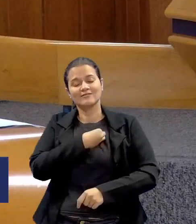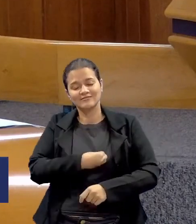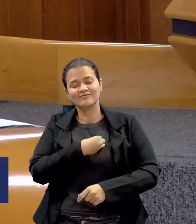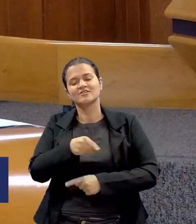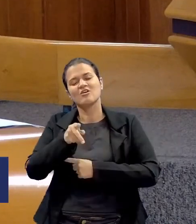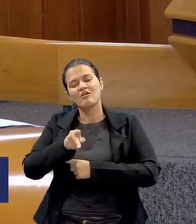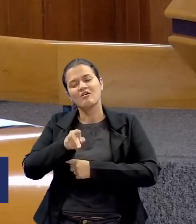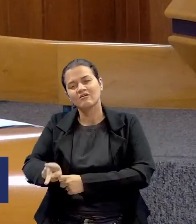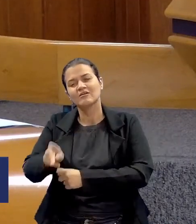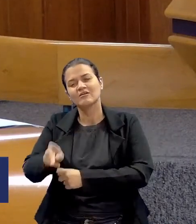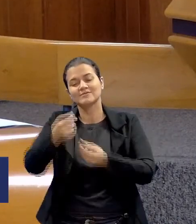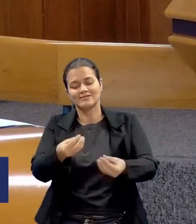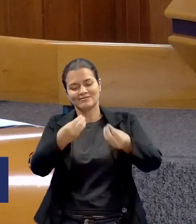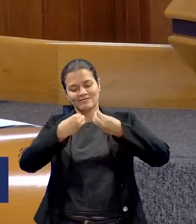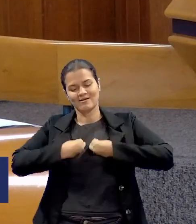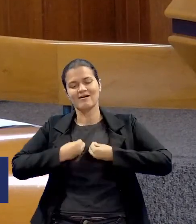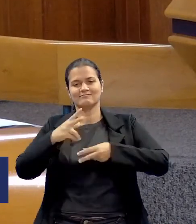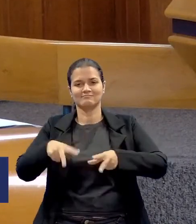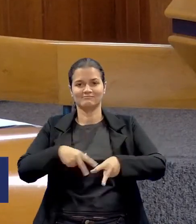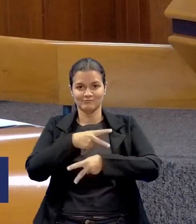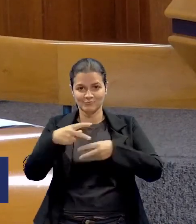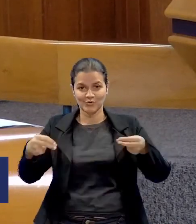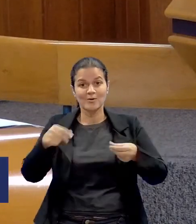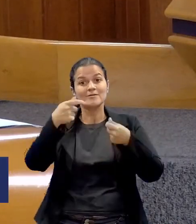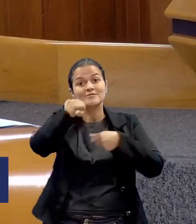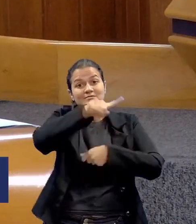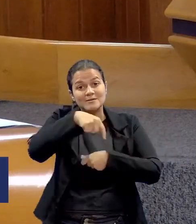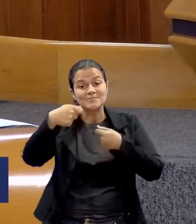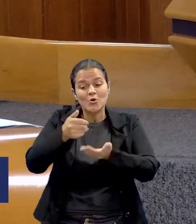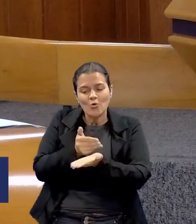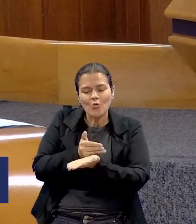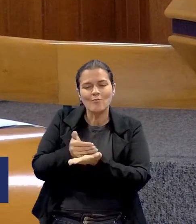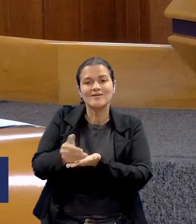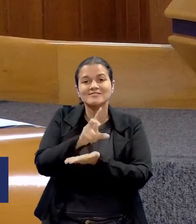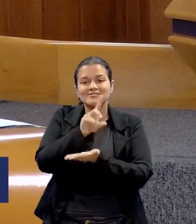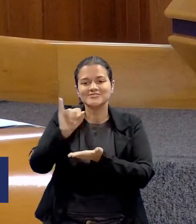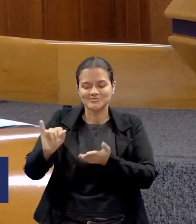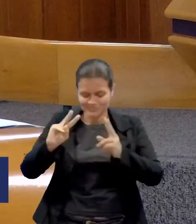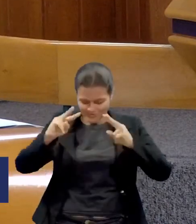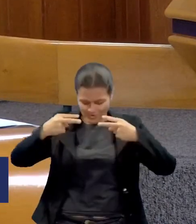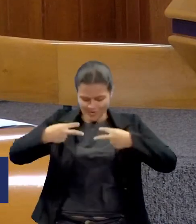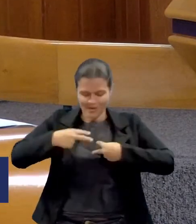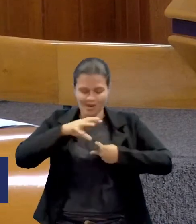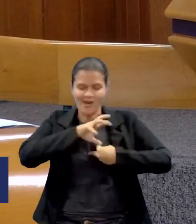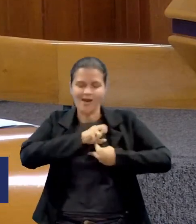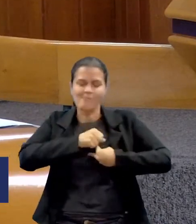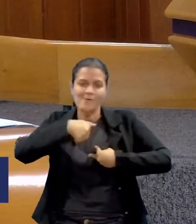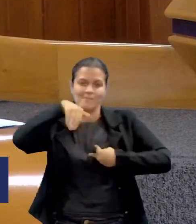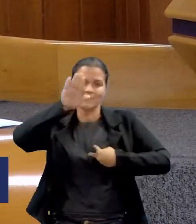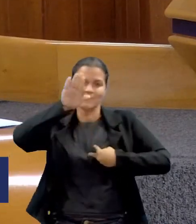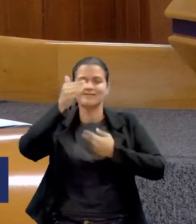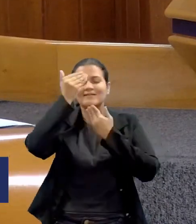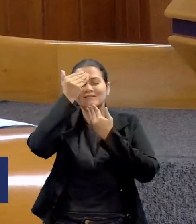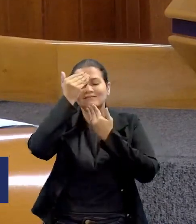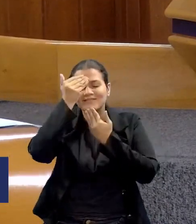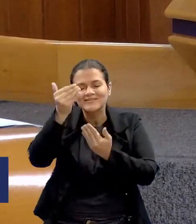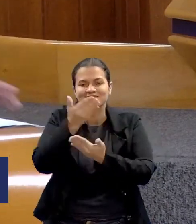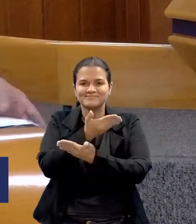esse presente. Comece o dia amando mais você. Gratidão e o pulso ainda